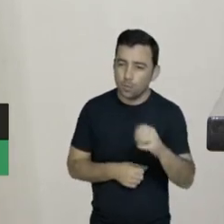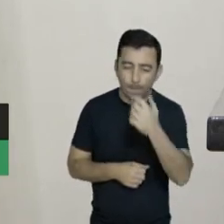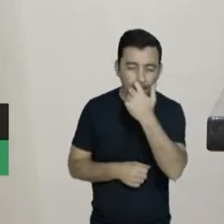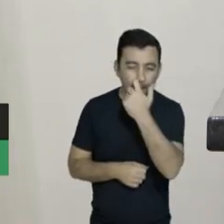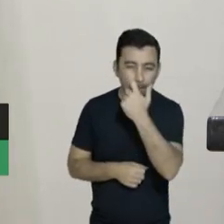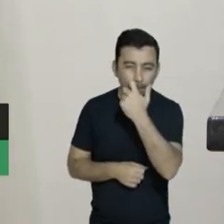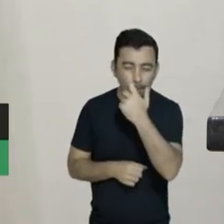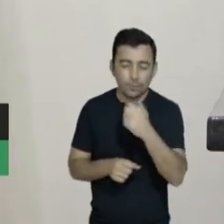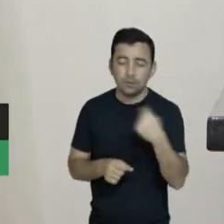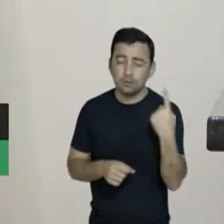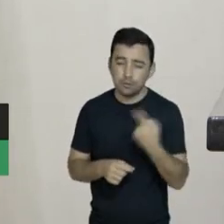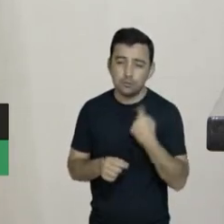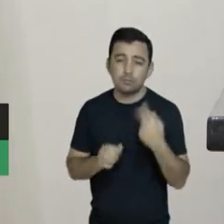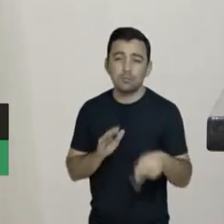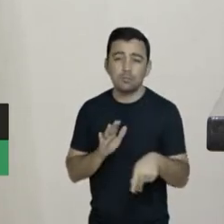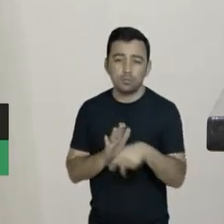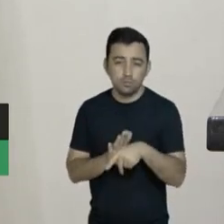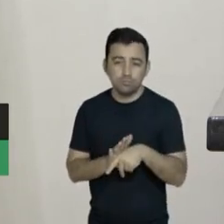através disso, fizemos uma